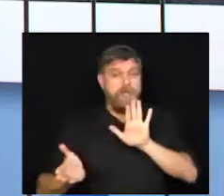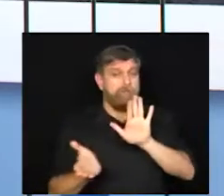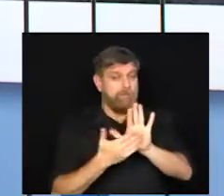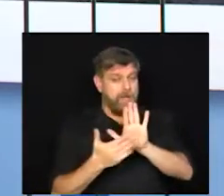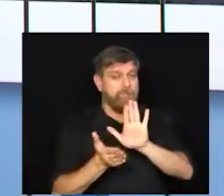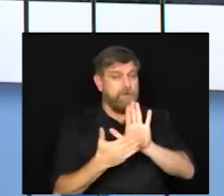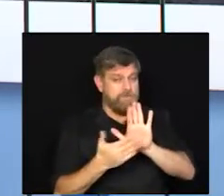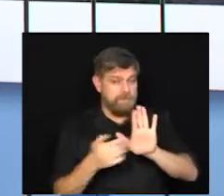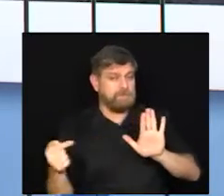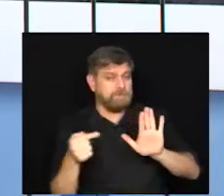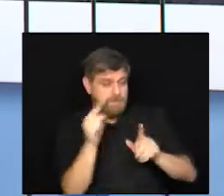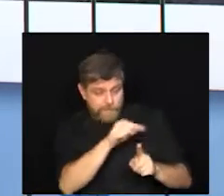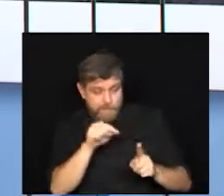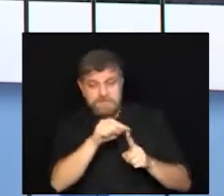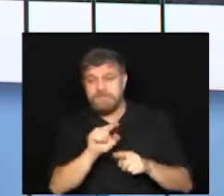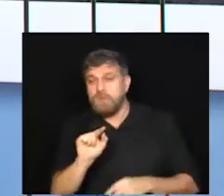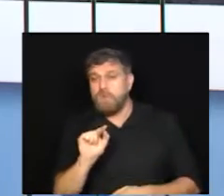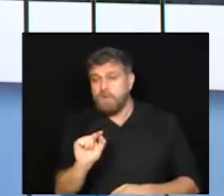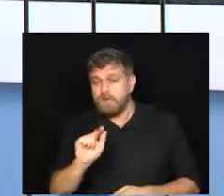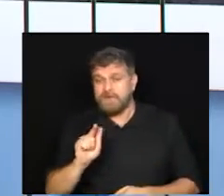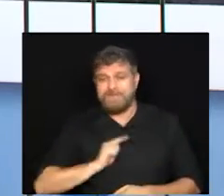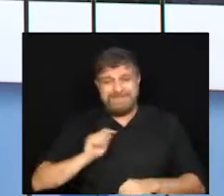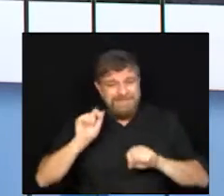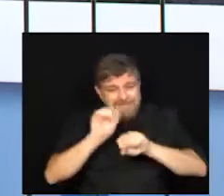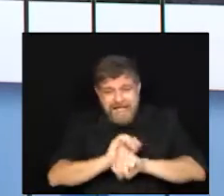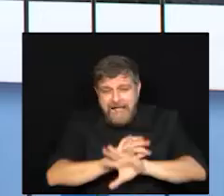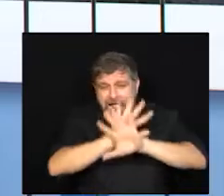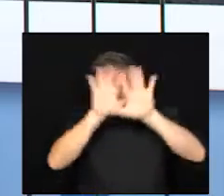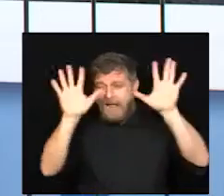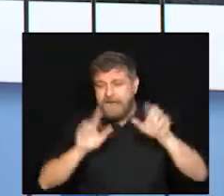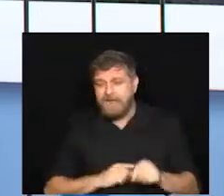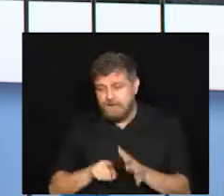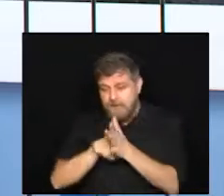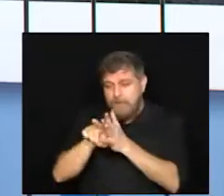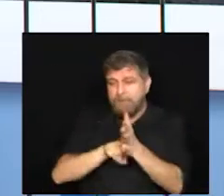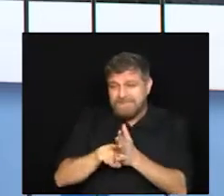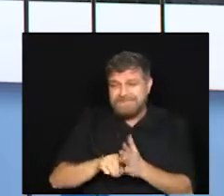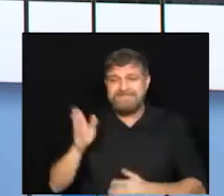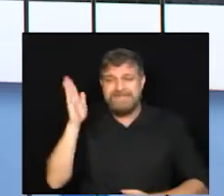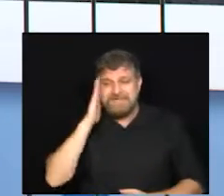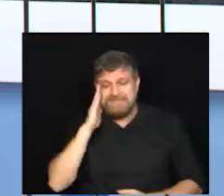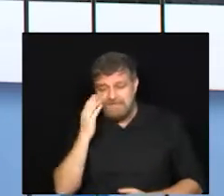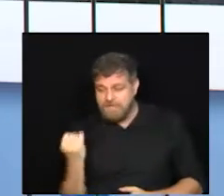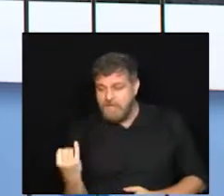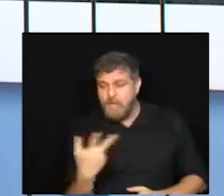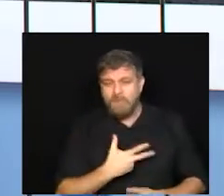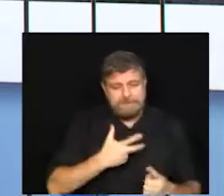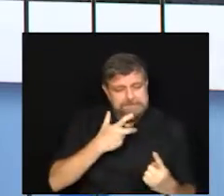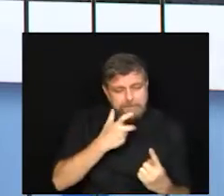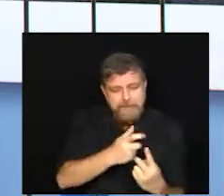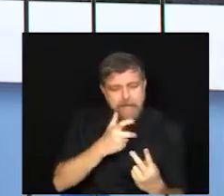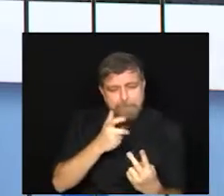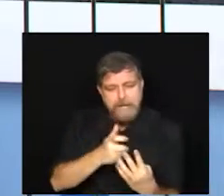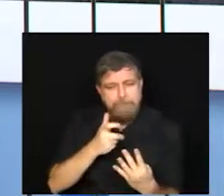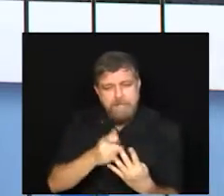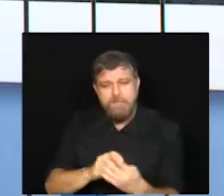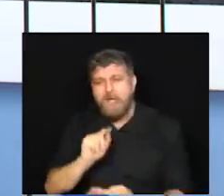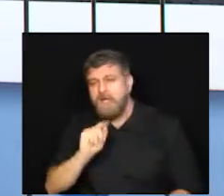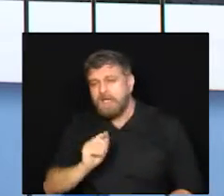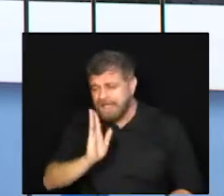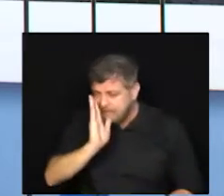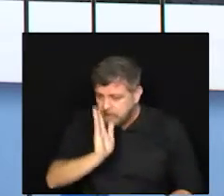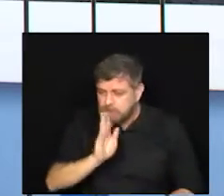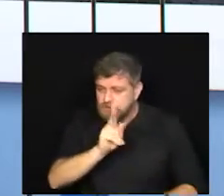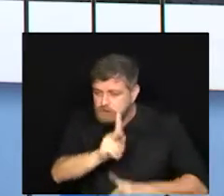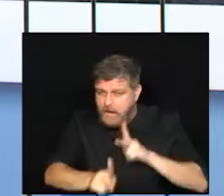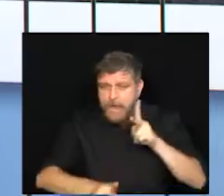proposta que trata aí da transparência no rastreamento das doses e a identificação da